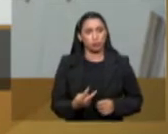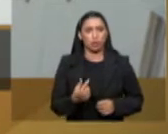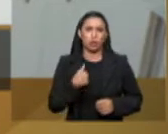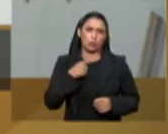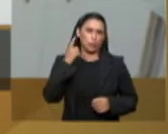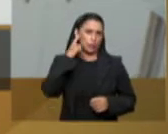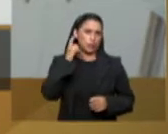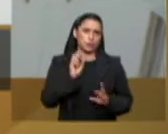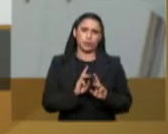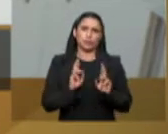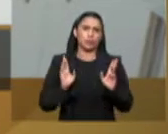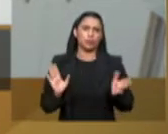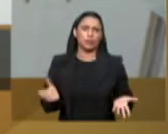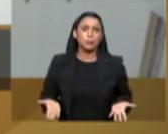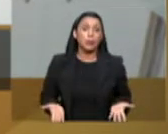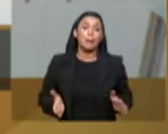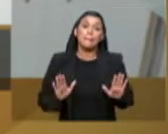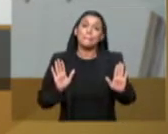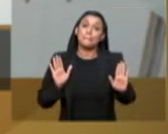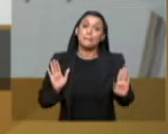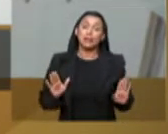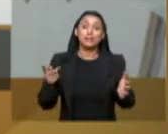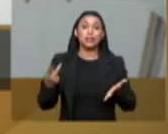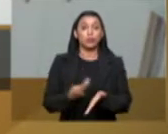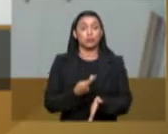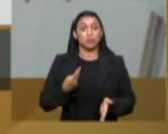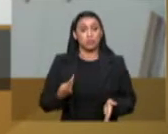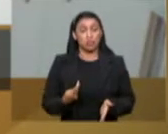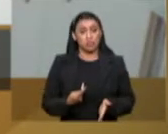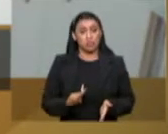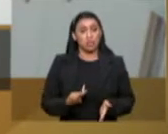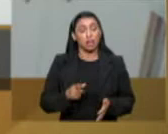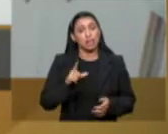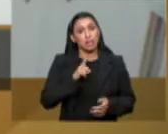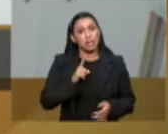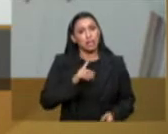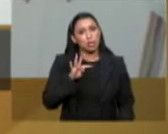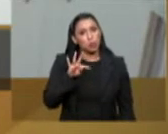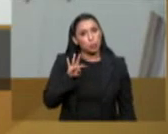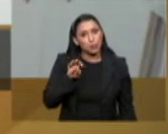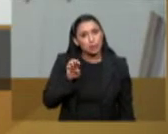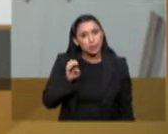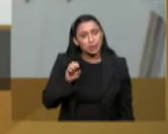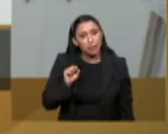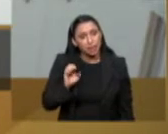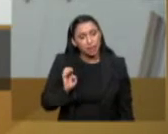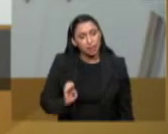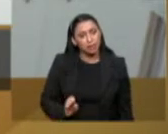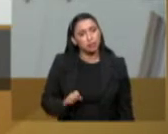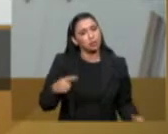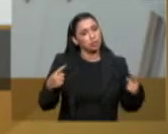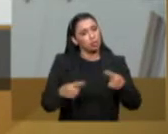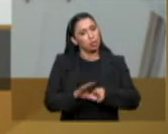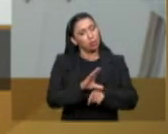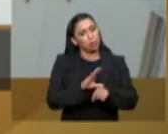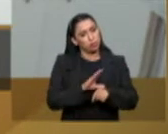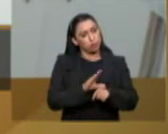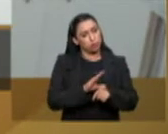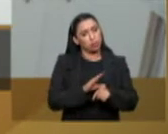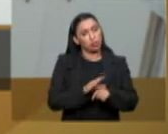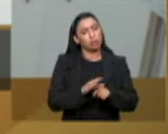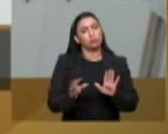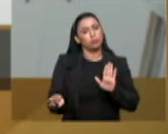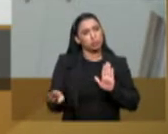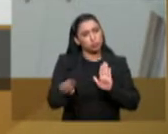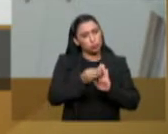acredita, mas se assim o for, que definam uma tese de inconstitucionalidade desse